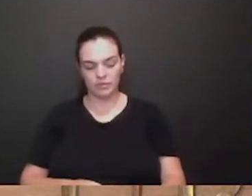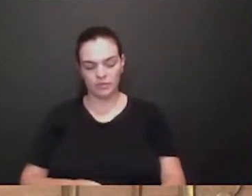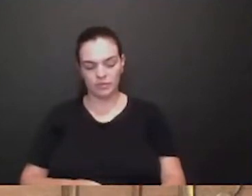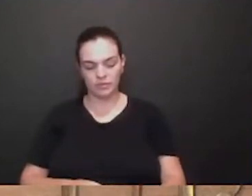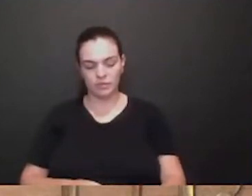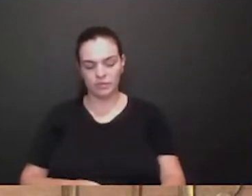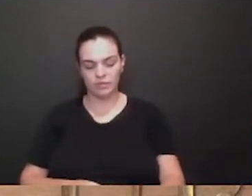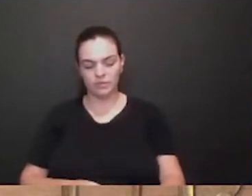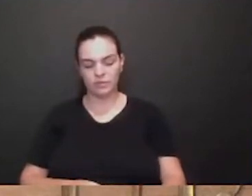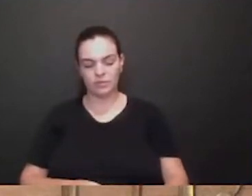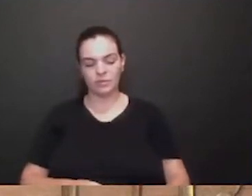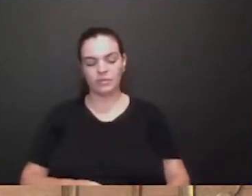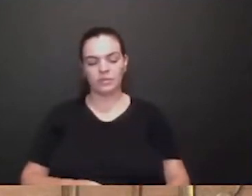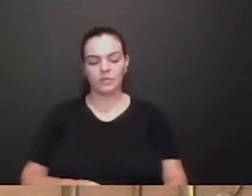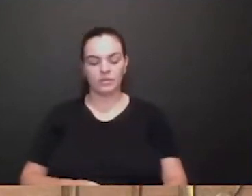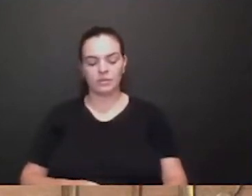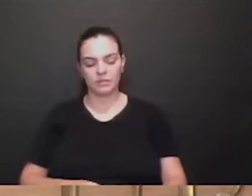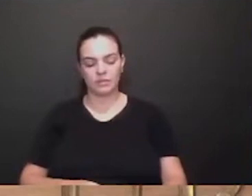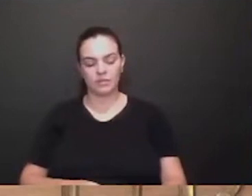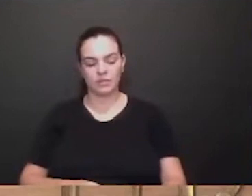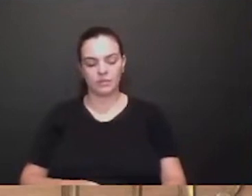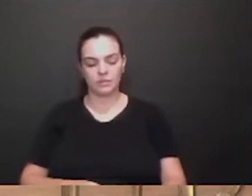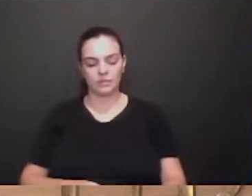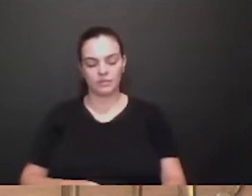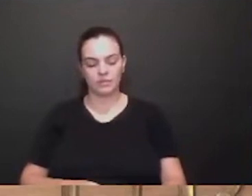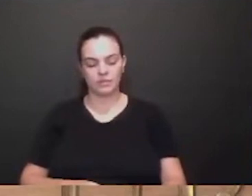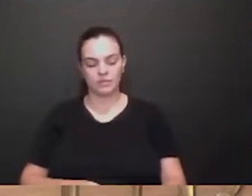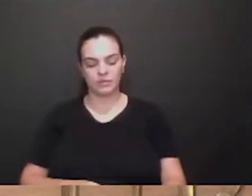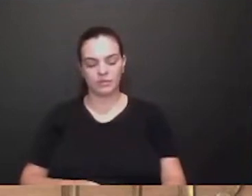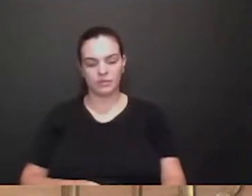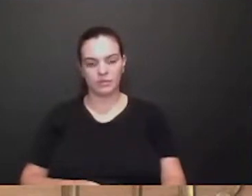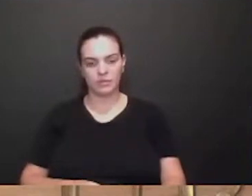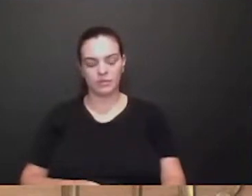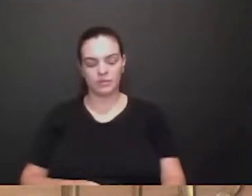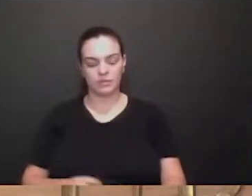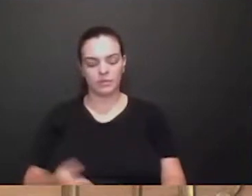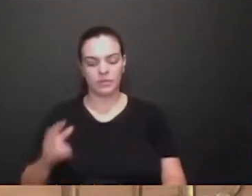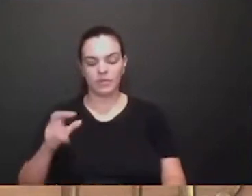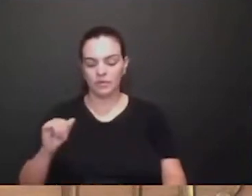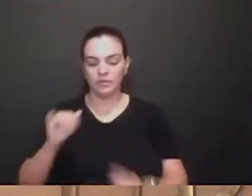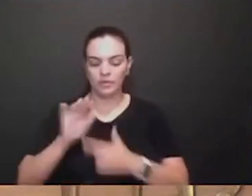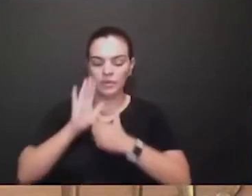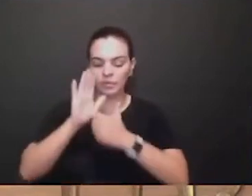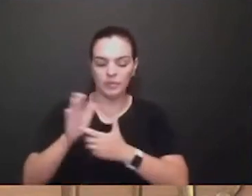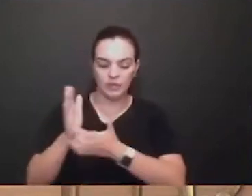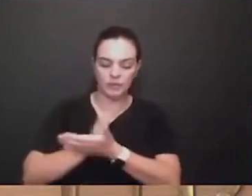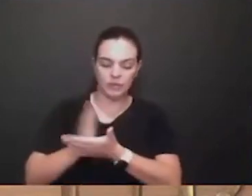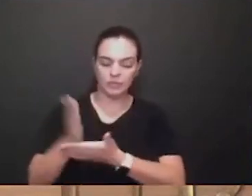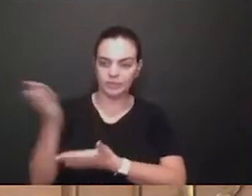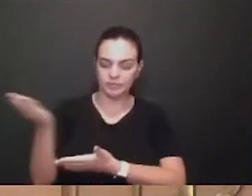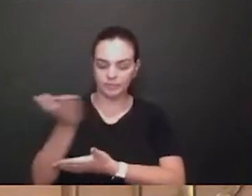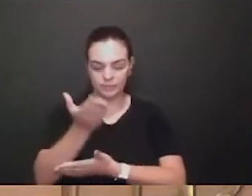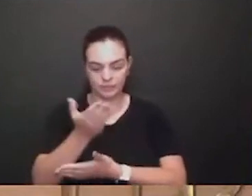está presente conosco, que está, farão a apresentação. Já passo